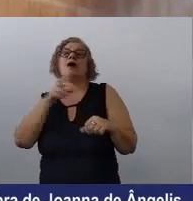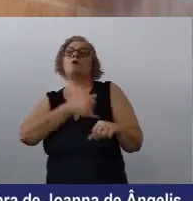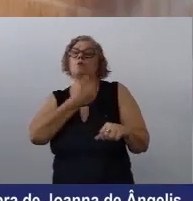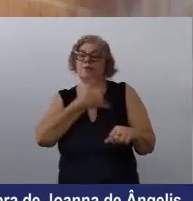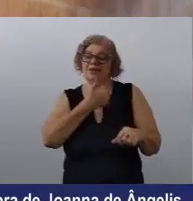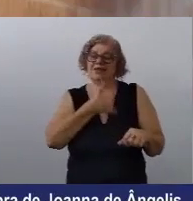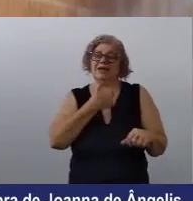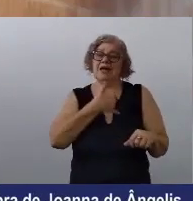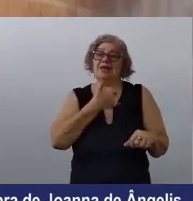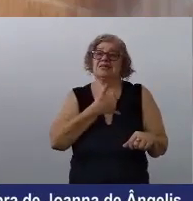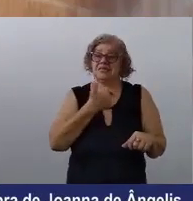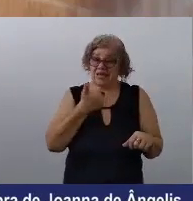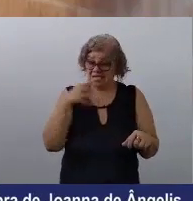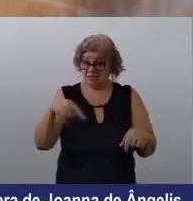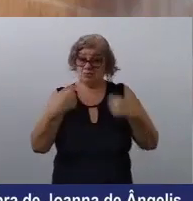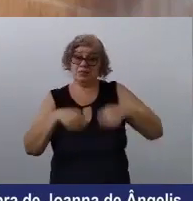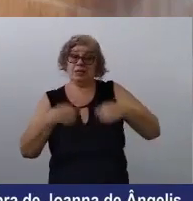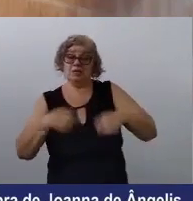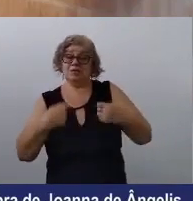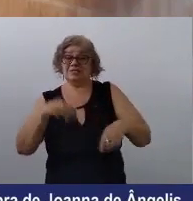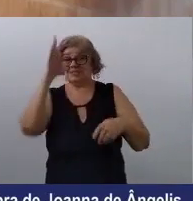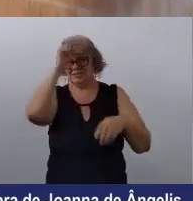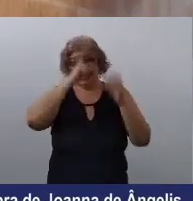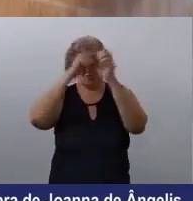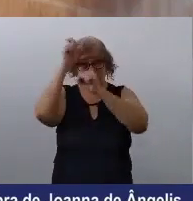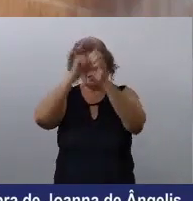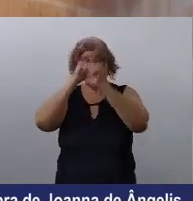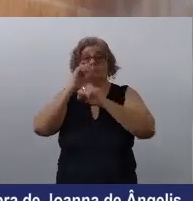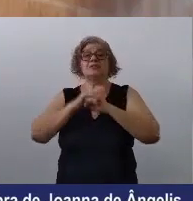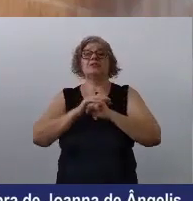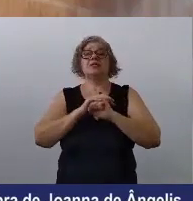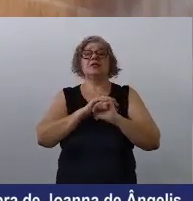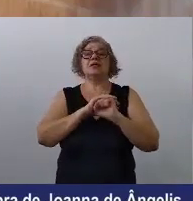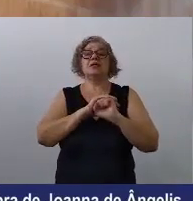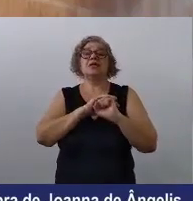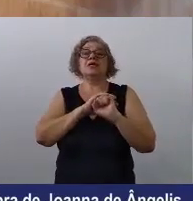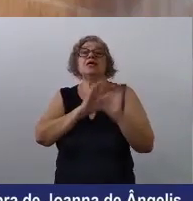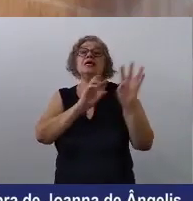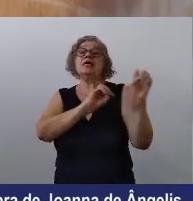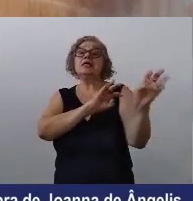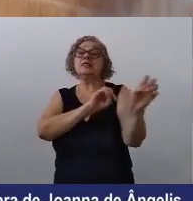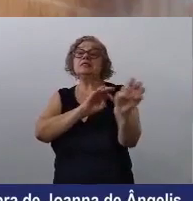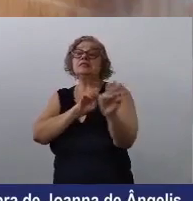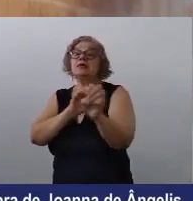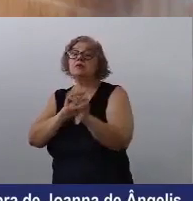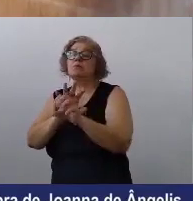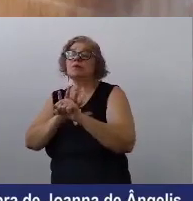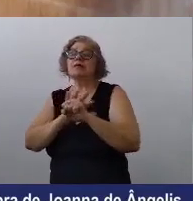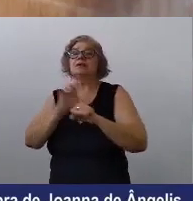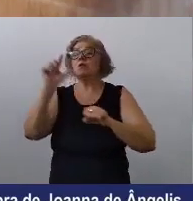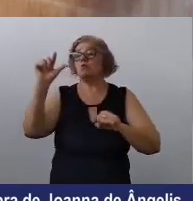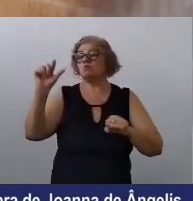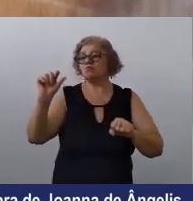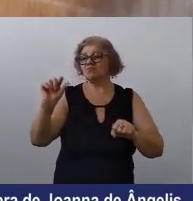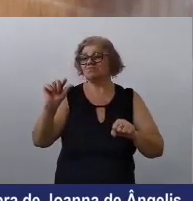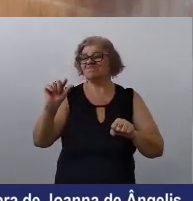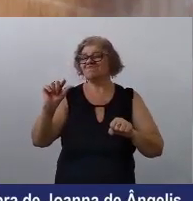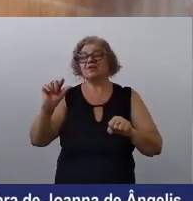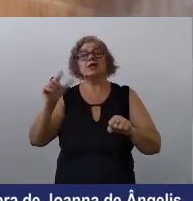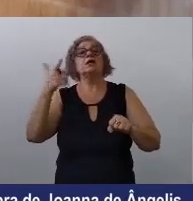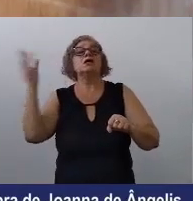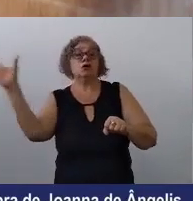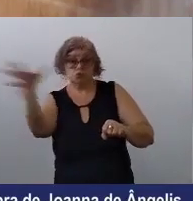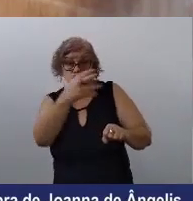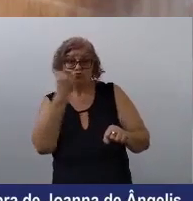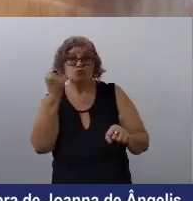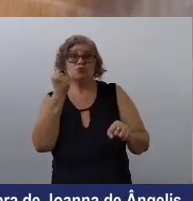Naturalmente, dentro da idade deles e da capacidade de aprendizado deles, eles recebem ensinamentos.